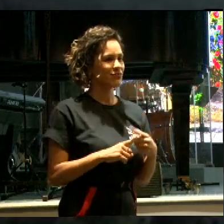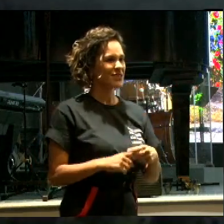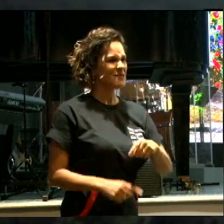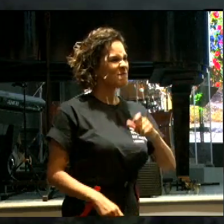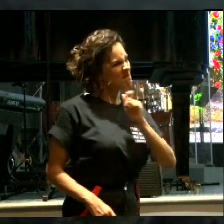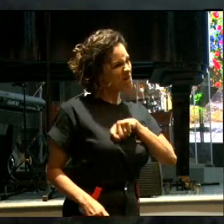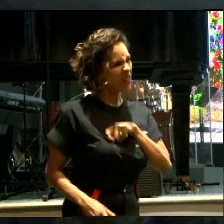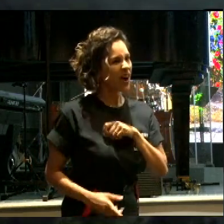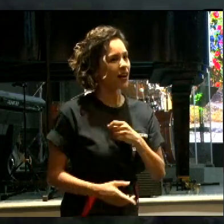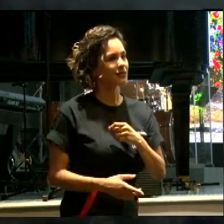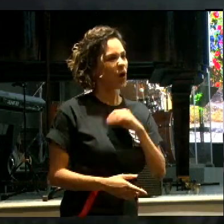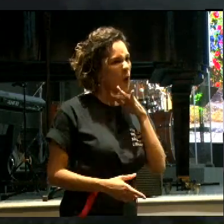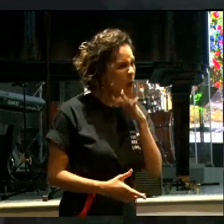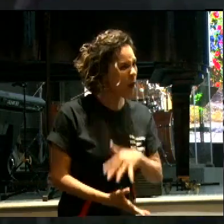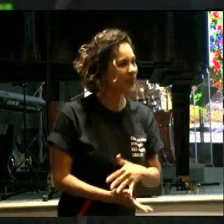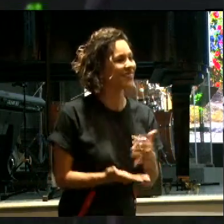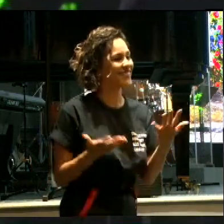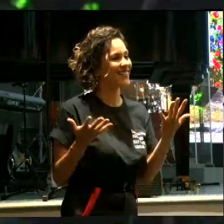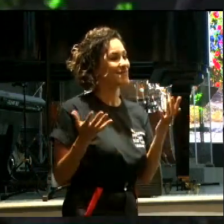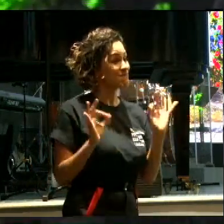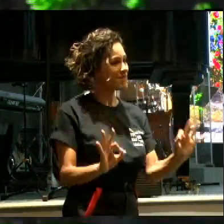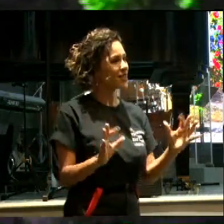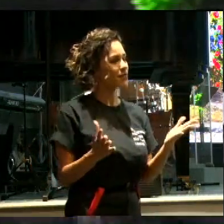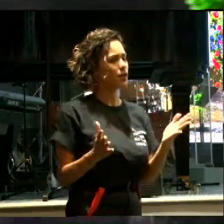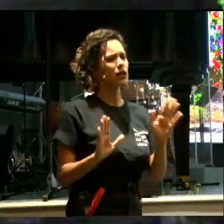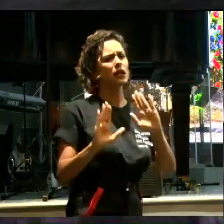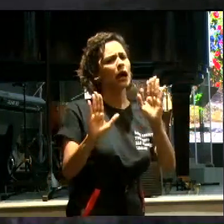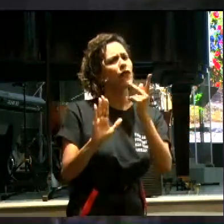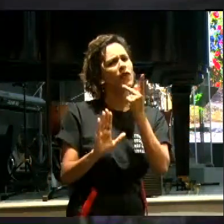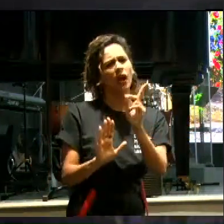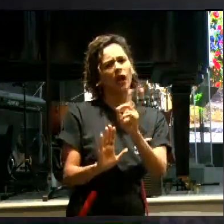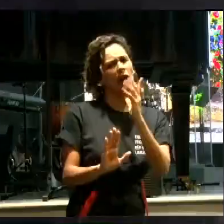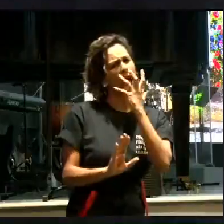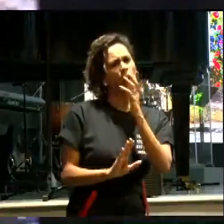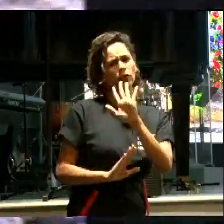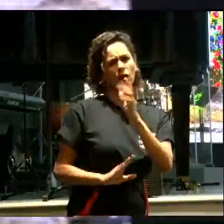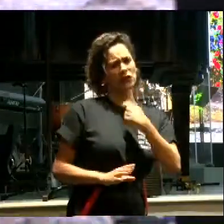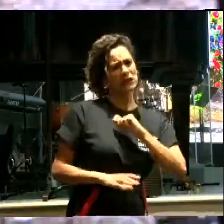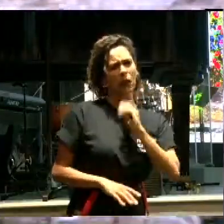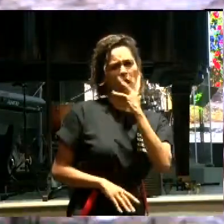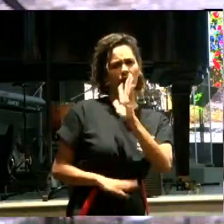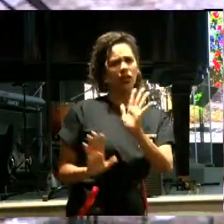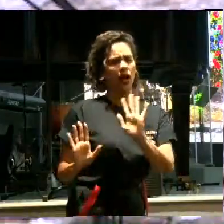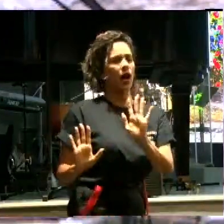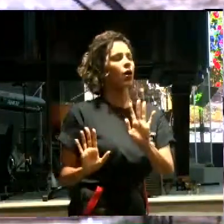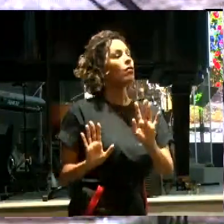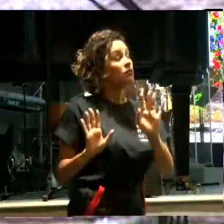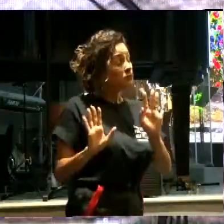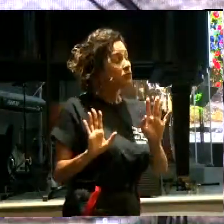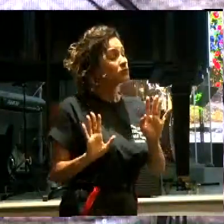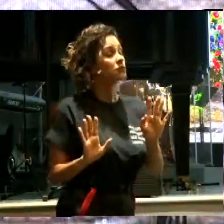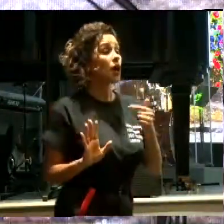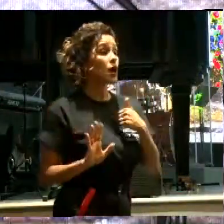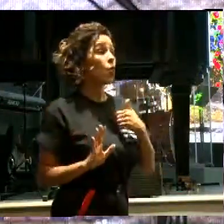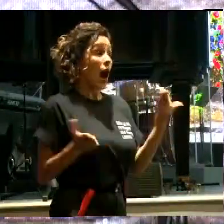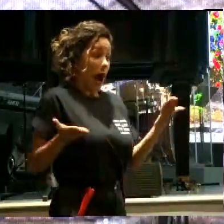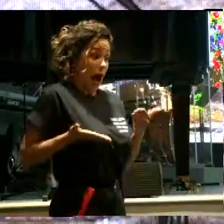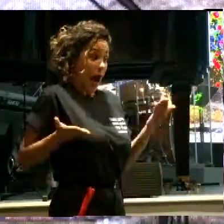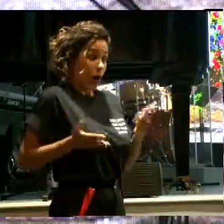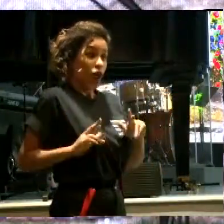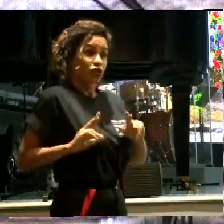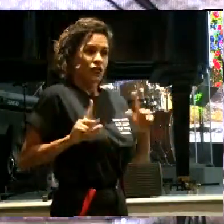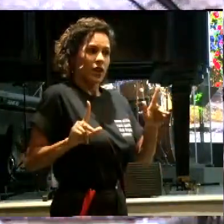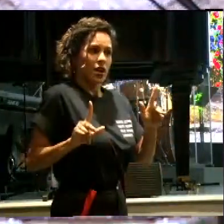cão mesmo. E ela fala outra coisa, fala que você era assim, você era diferente. Eu falei: não, diferente eu estou agora, mas eu